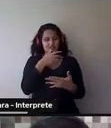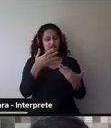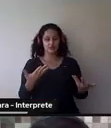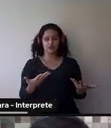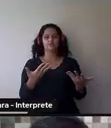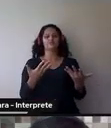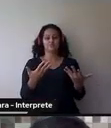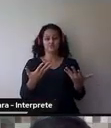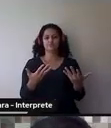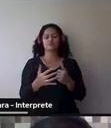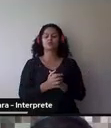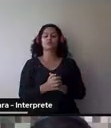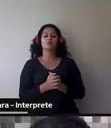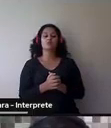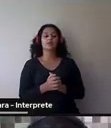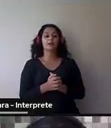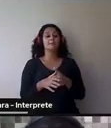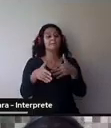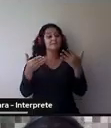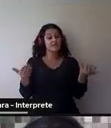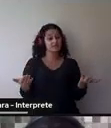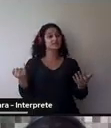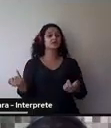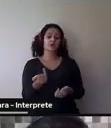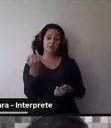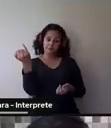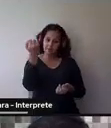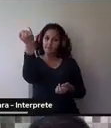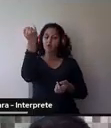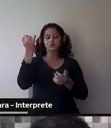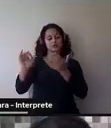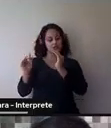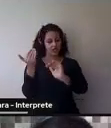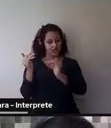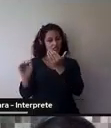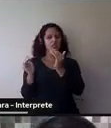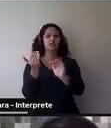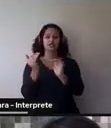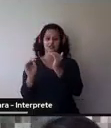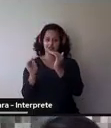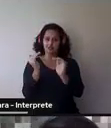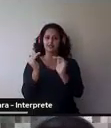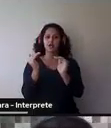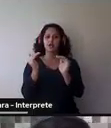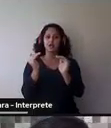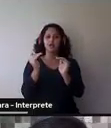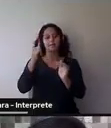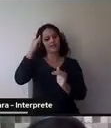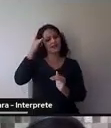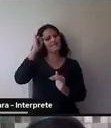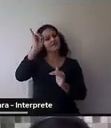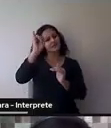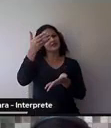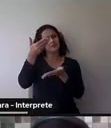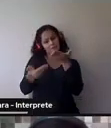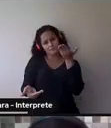que eles apresentam. Então, é importante ser analisado para a redução de perda do hábitat, no caso desses